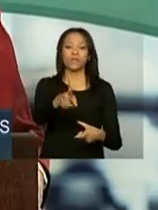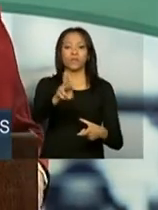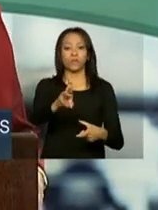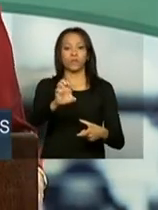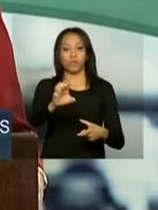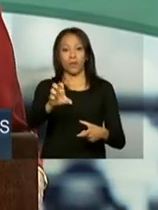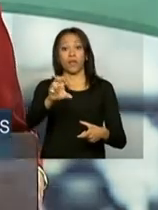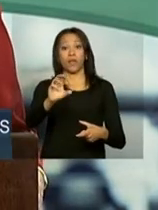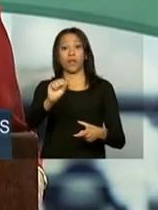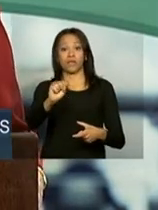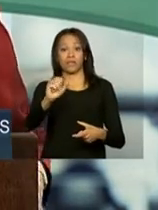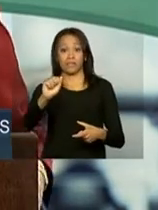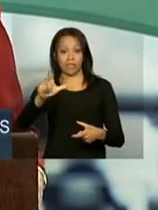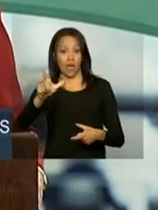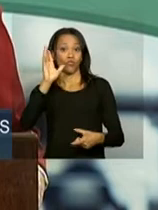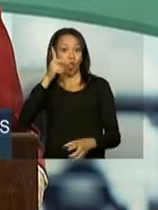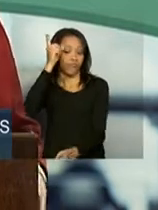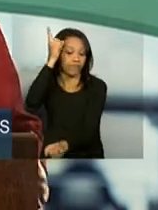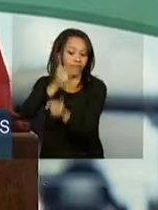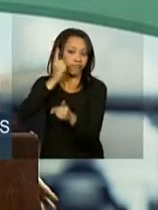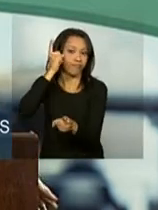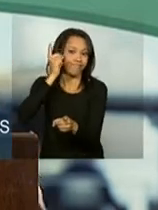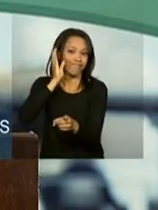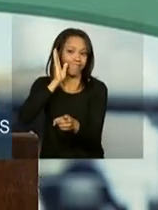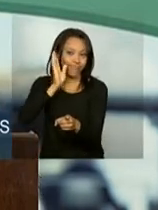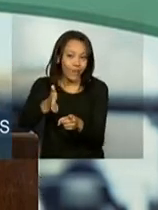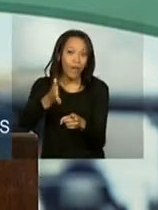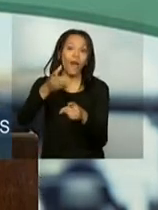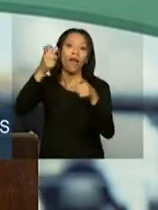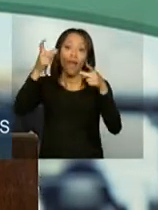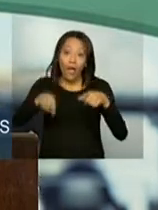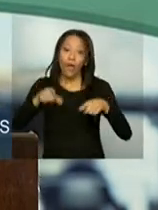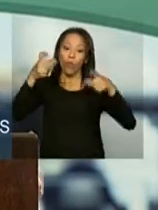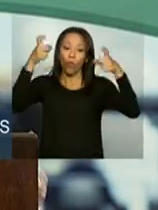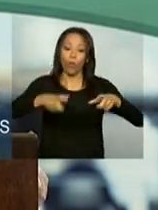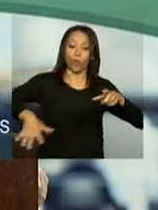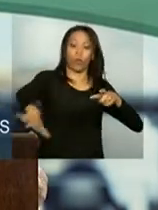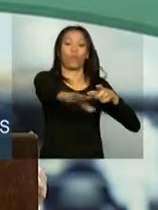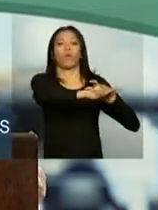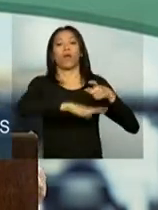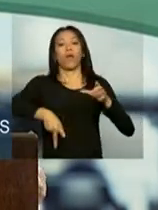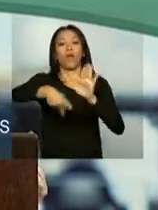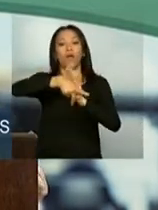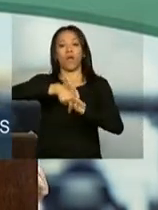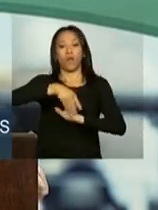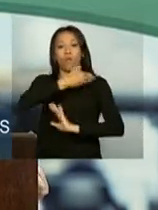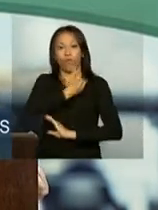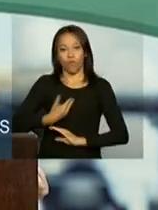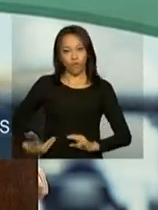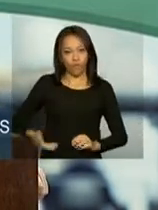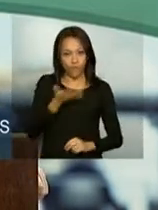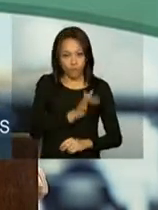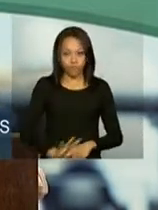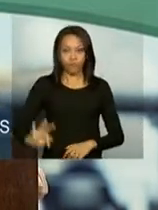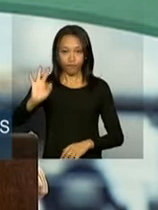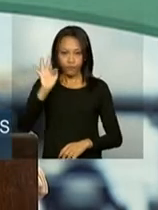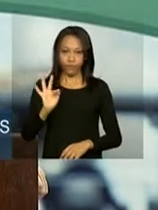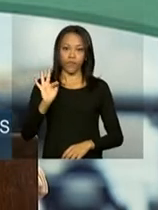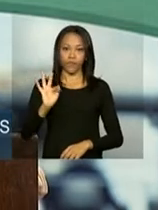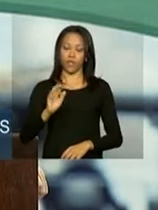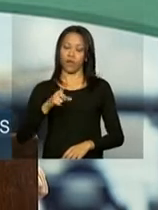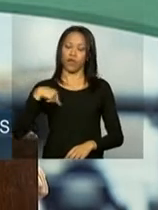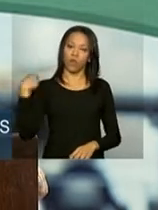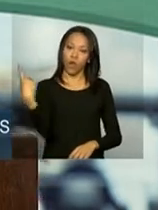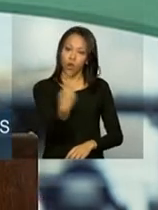descobertos. É um campo do governo federal. Nós,